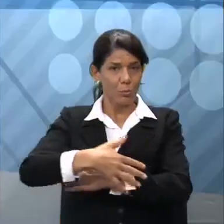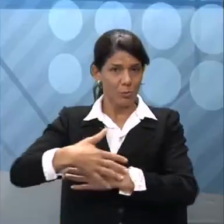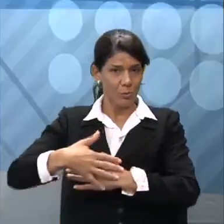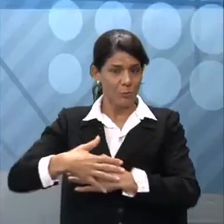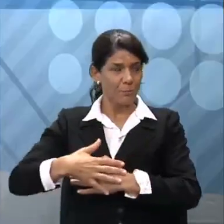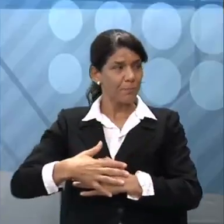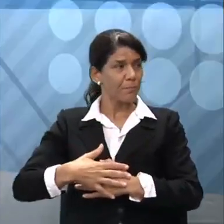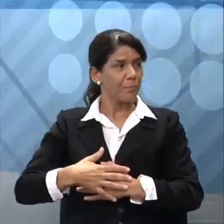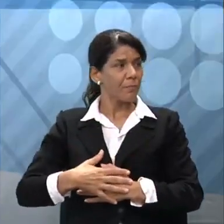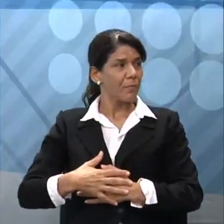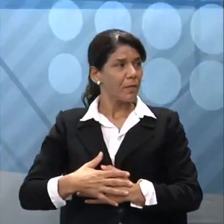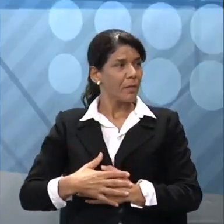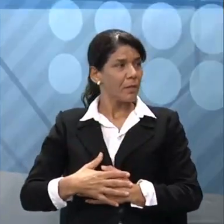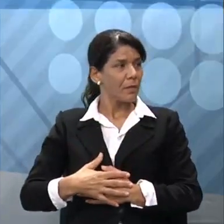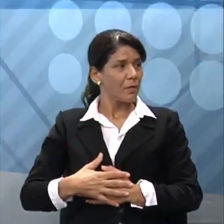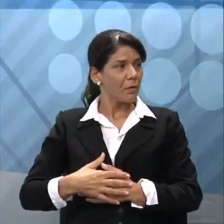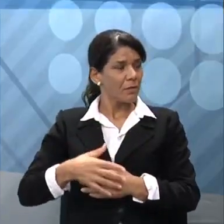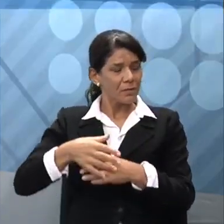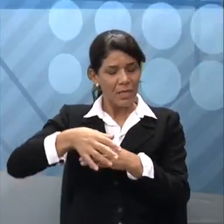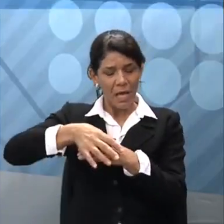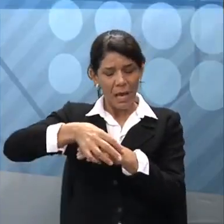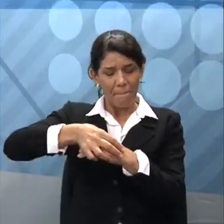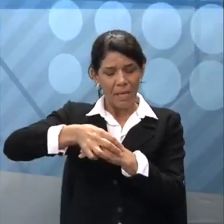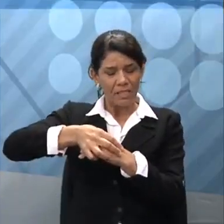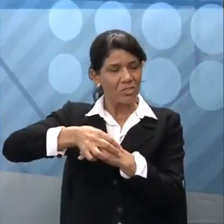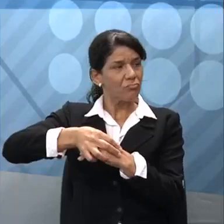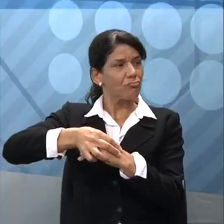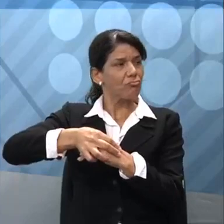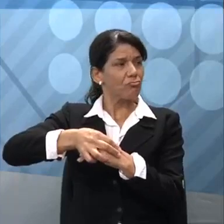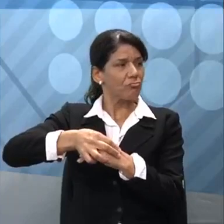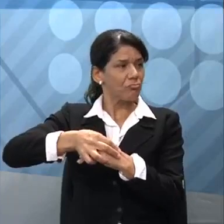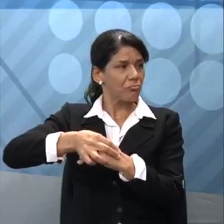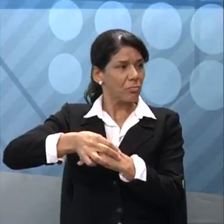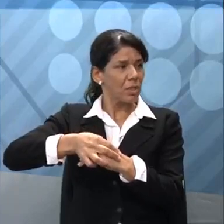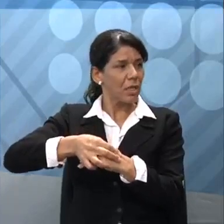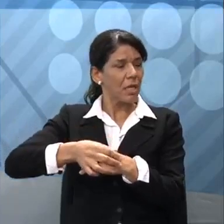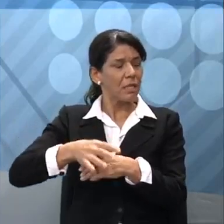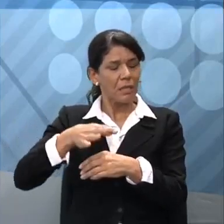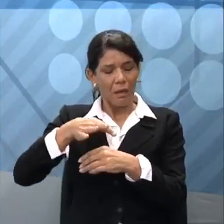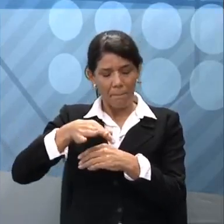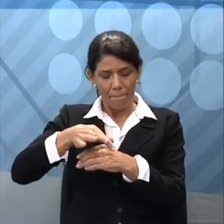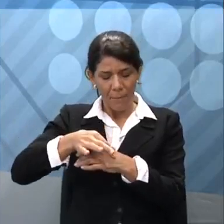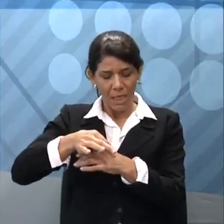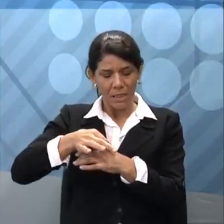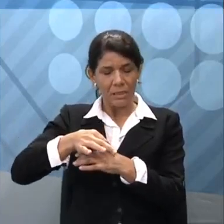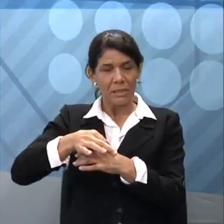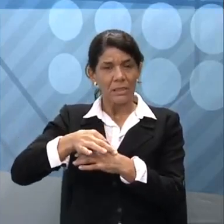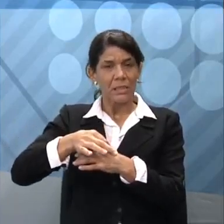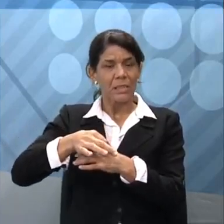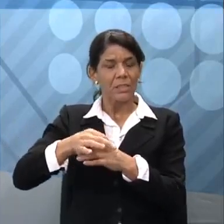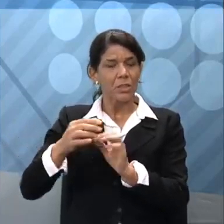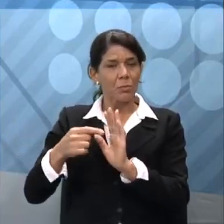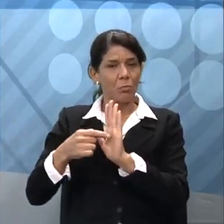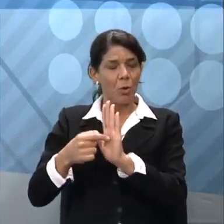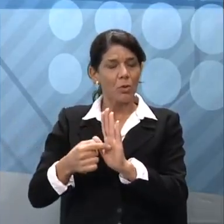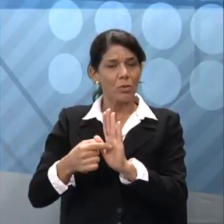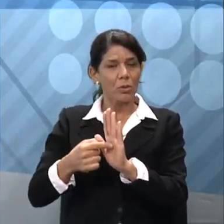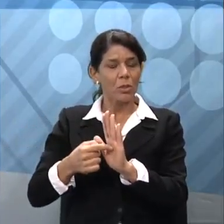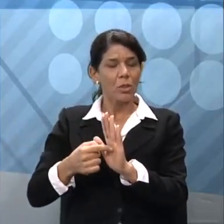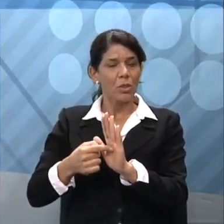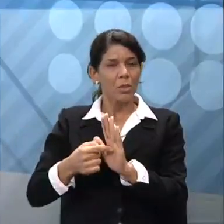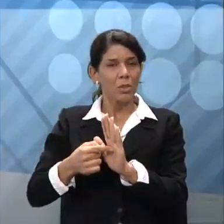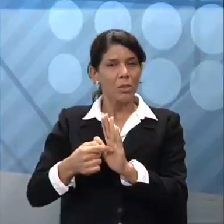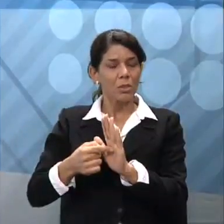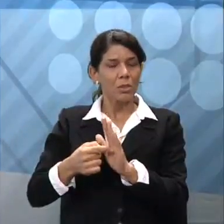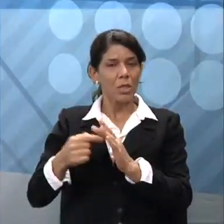Tá? De que maneira? Quando nós apertamos assim, a gente acaba expondo o músculo, né? A gente aperta, o músculo